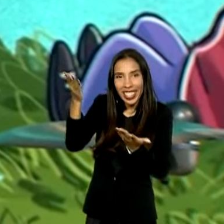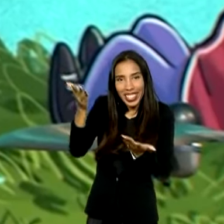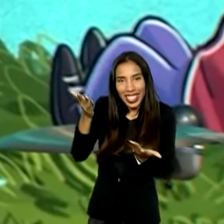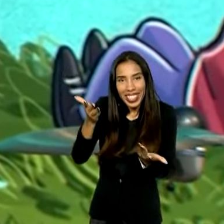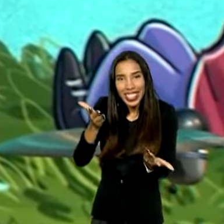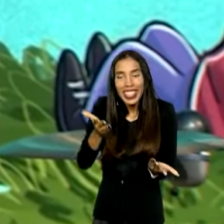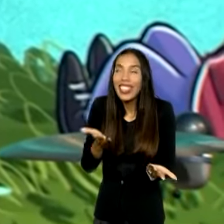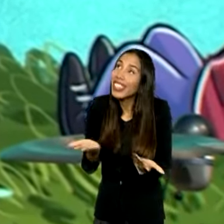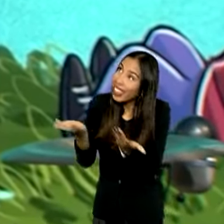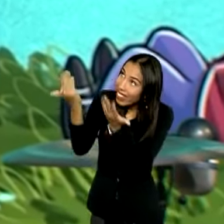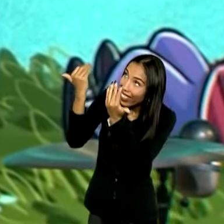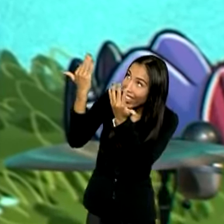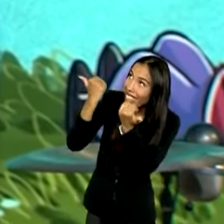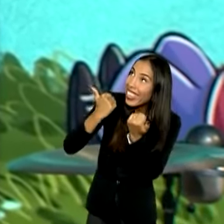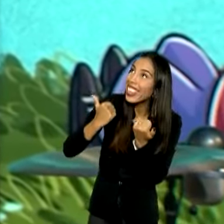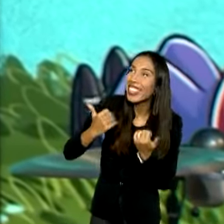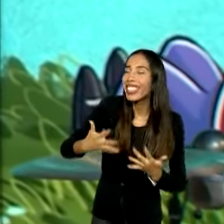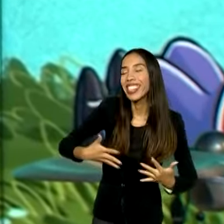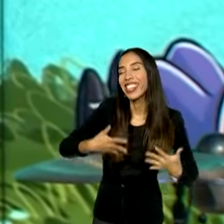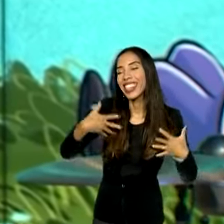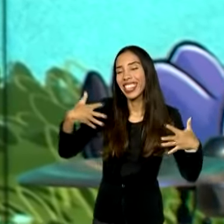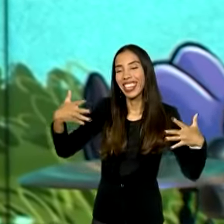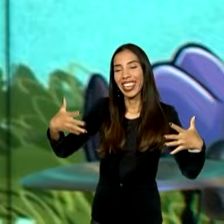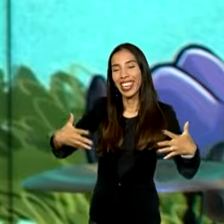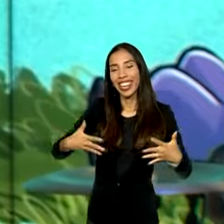bem-vinda, vem nos